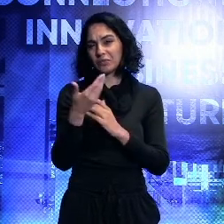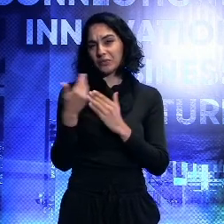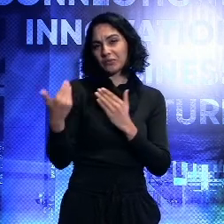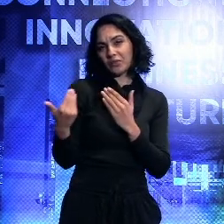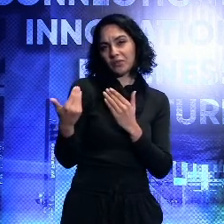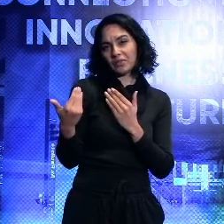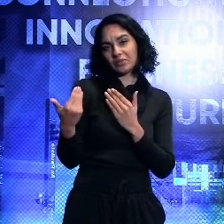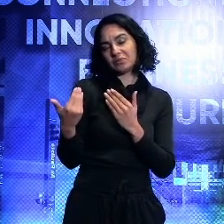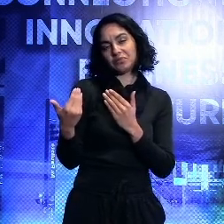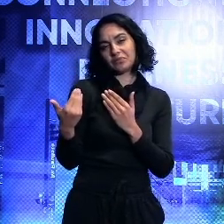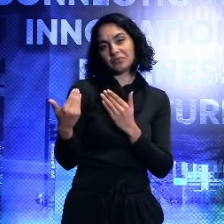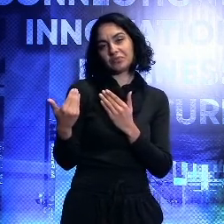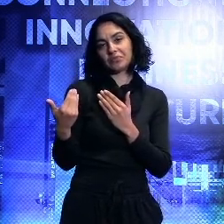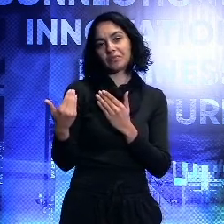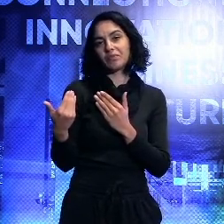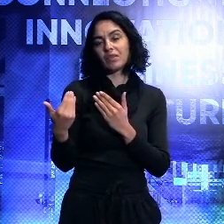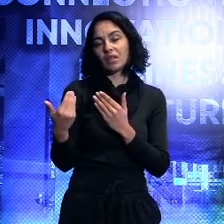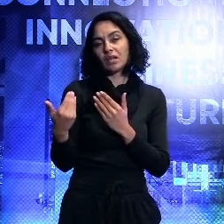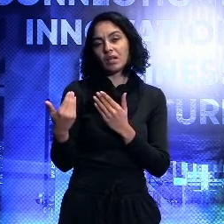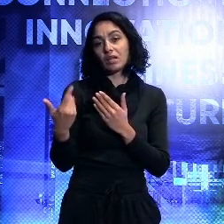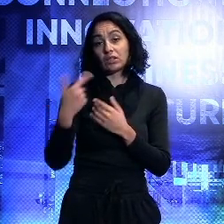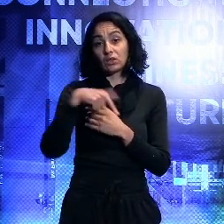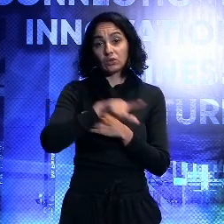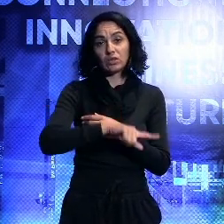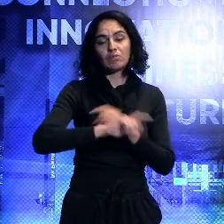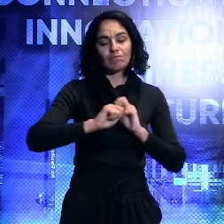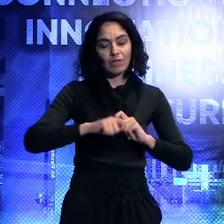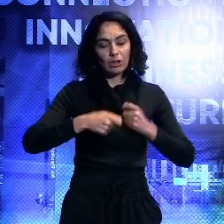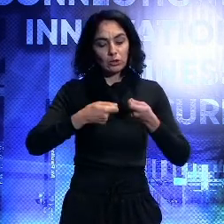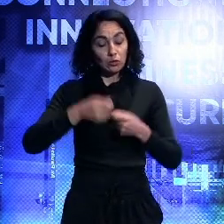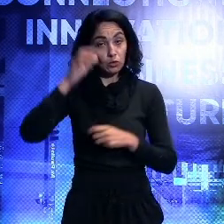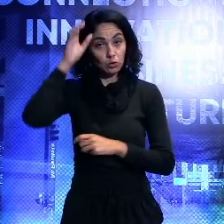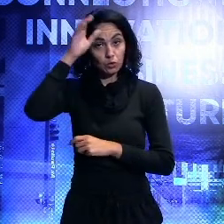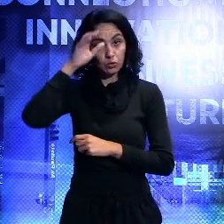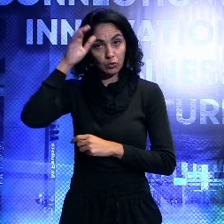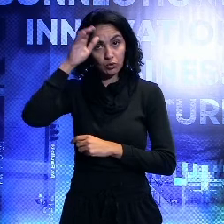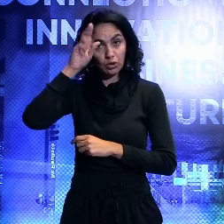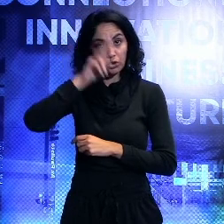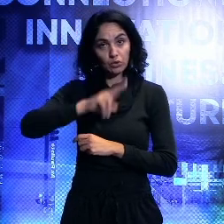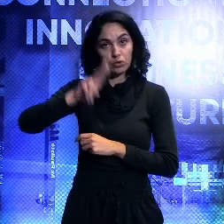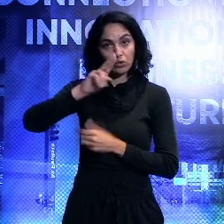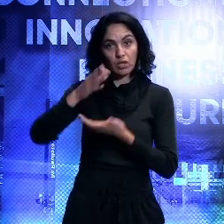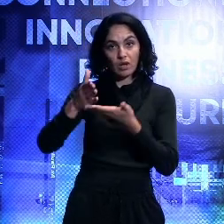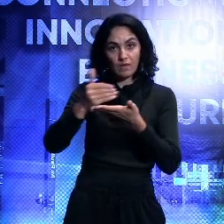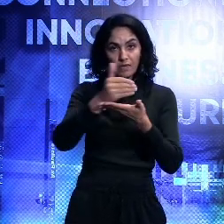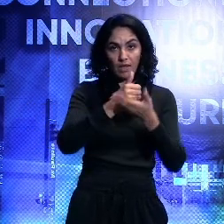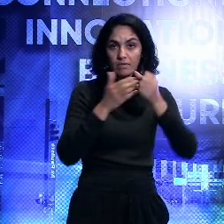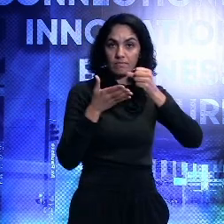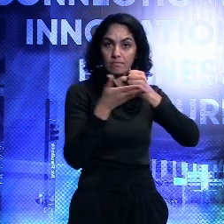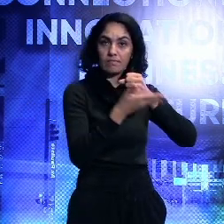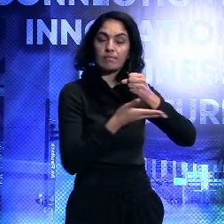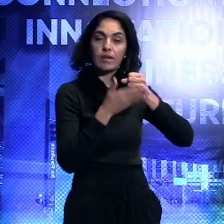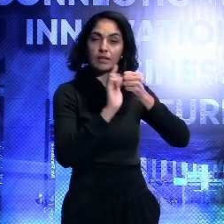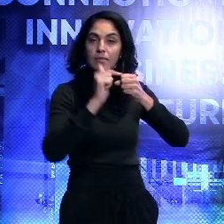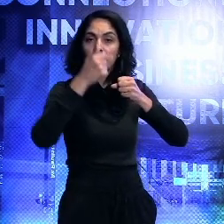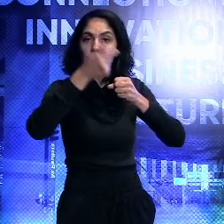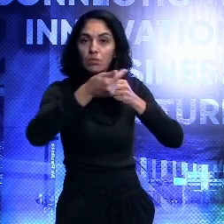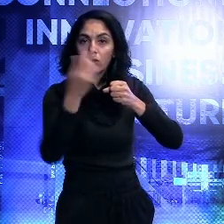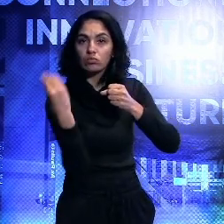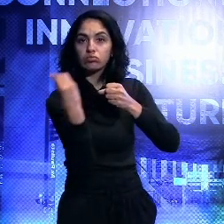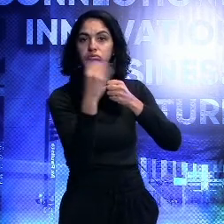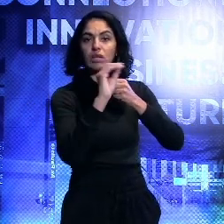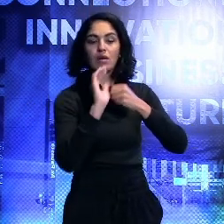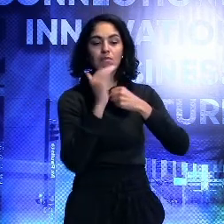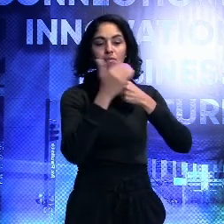conforto. Então a gente tem que ter um esforço consciente de usar os dados como base para depois colocar a camada criativa em